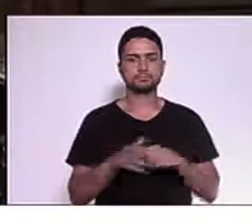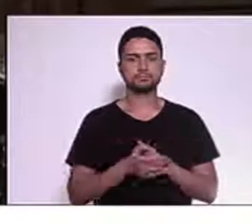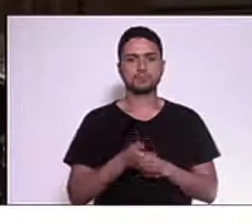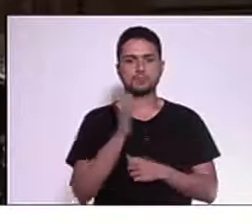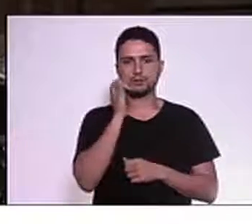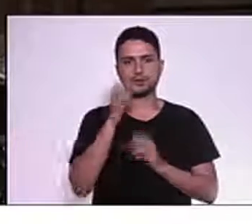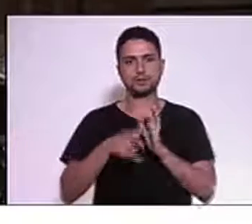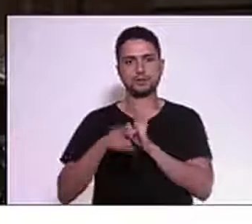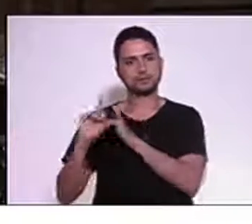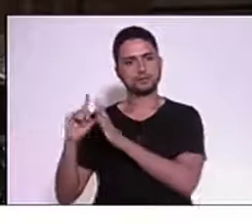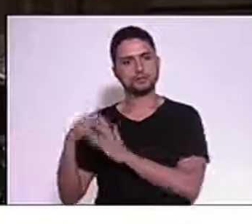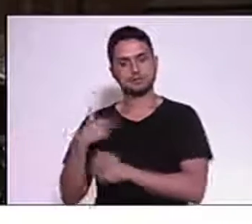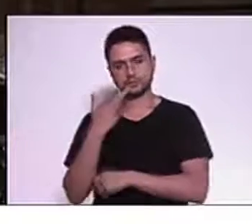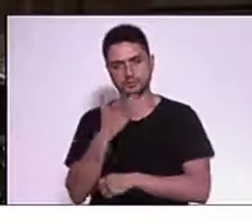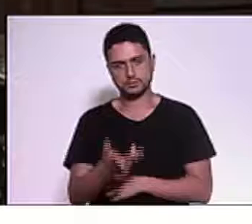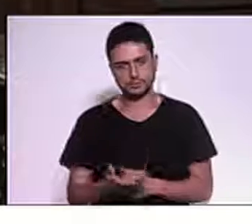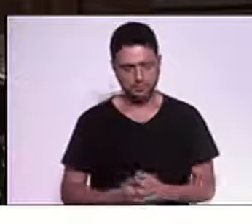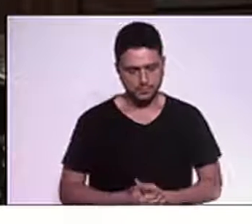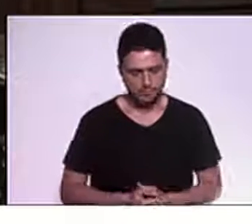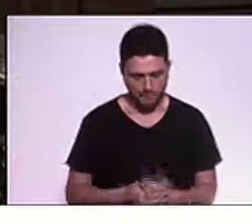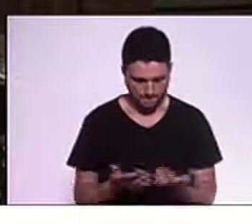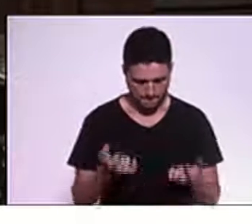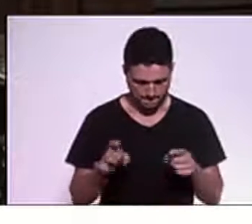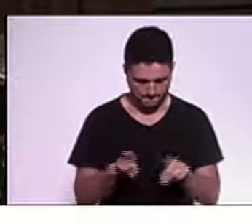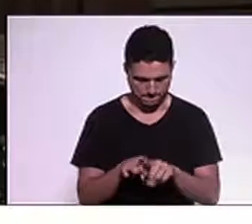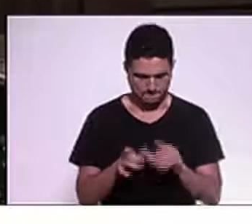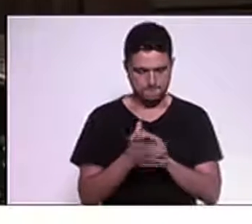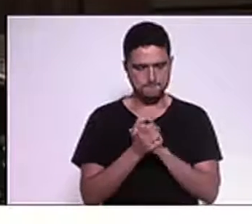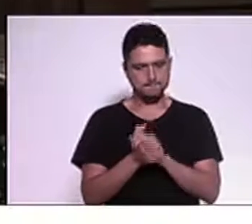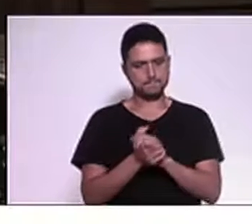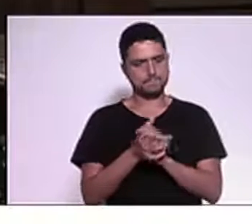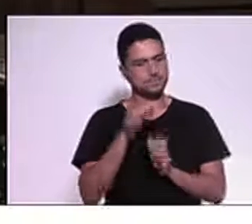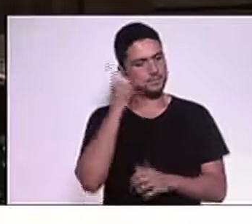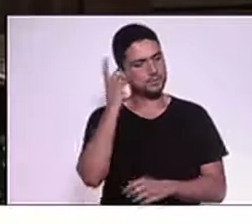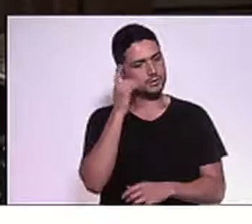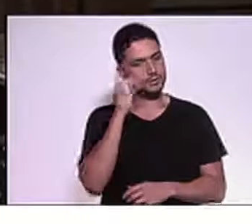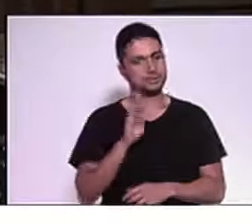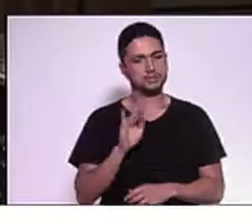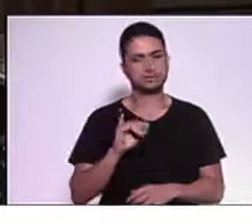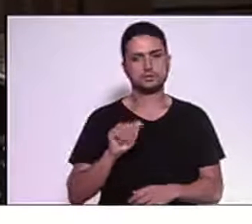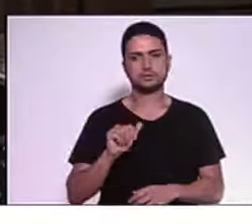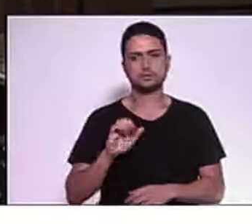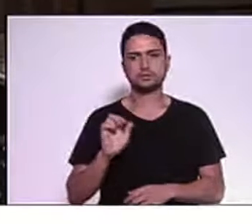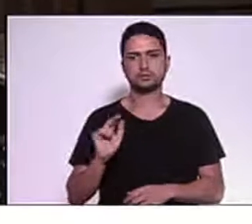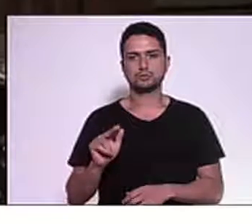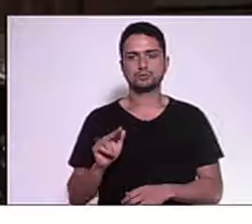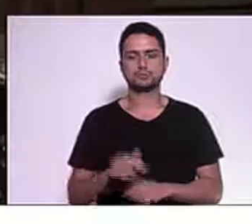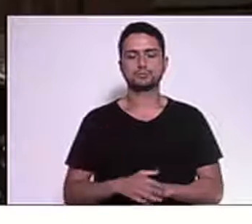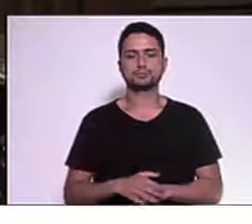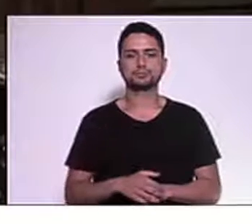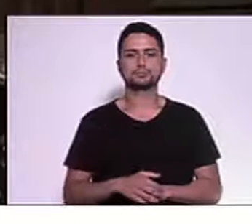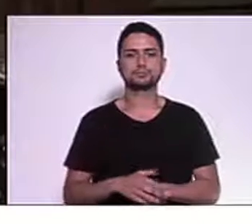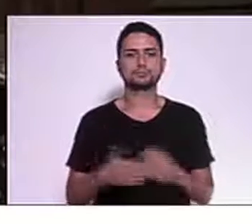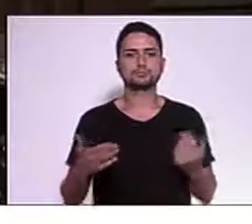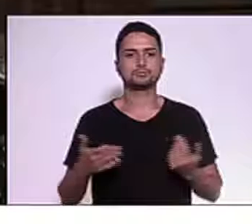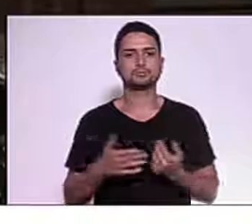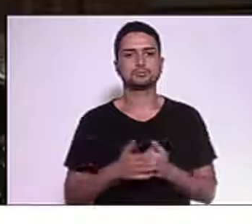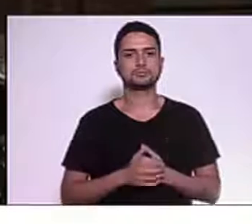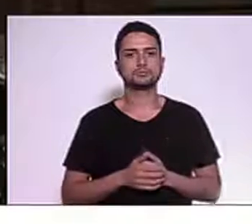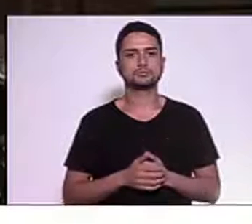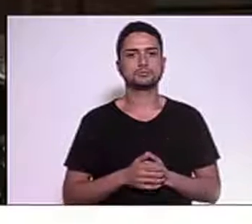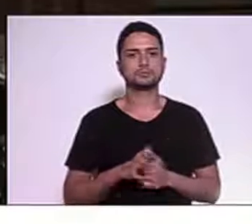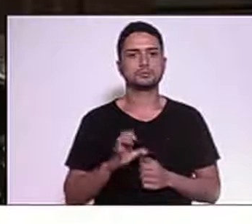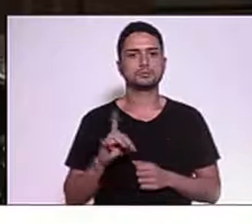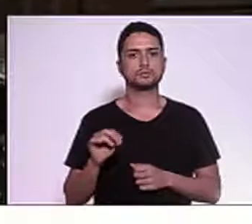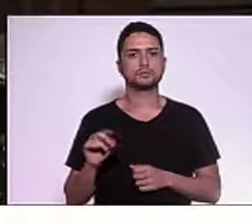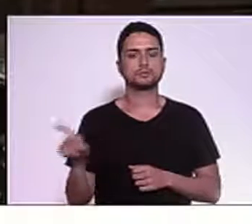nas suas reflexões. Quero cumprimentar aqui a deputada Tia Ju, que mais cedo estava rubro-negra,